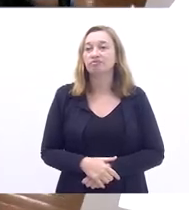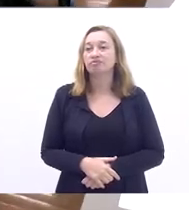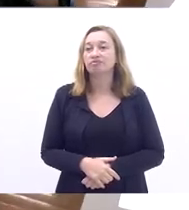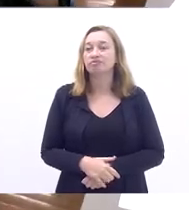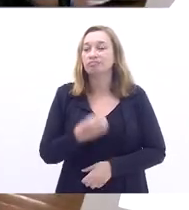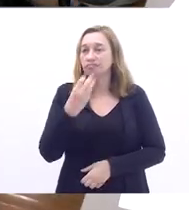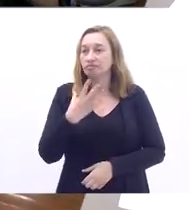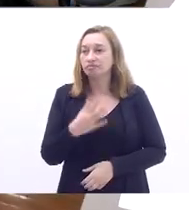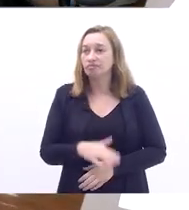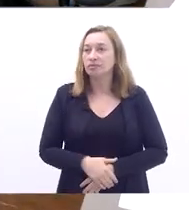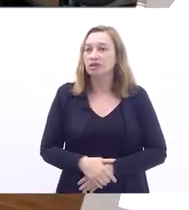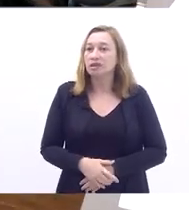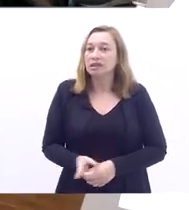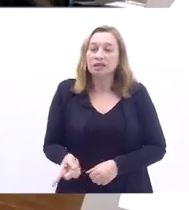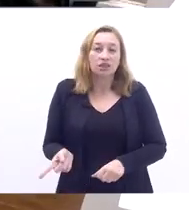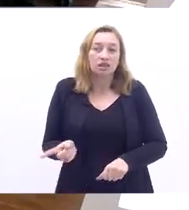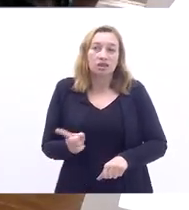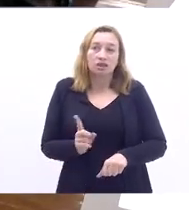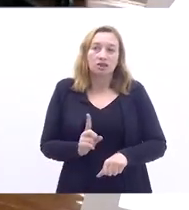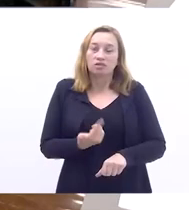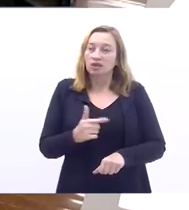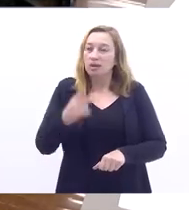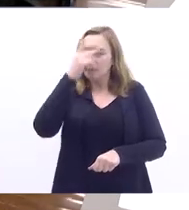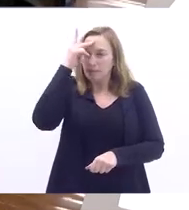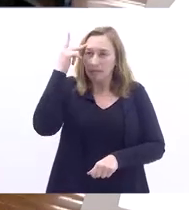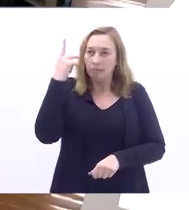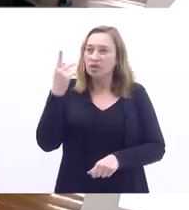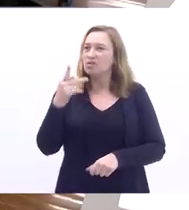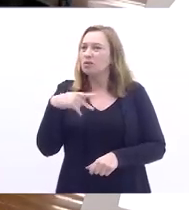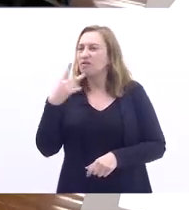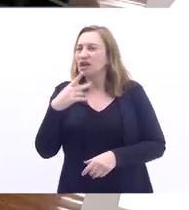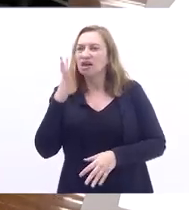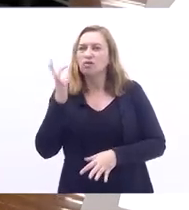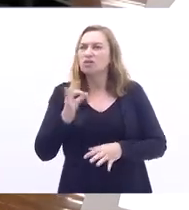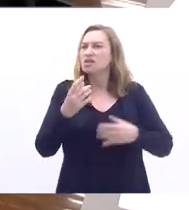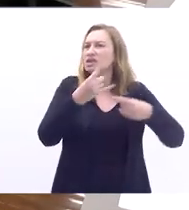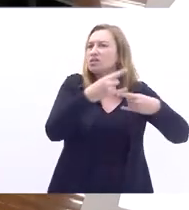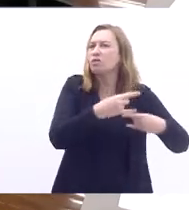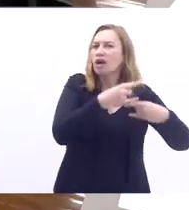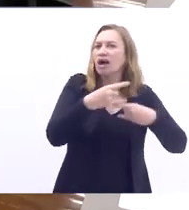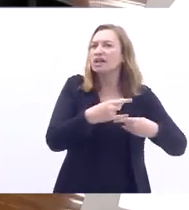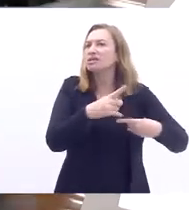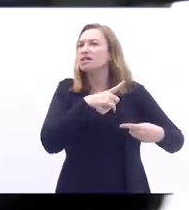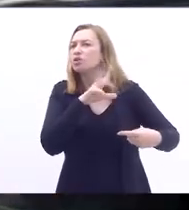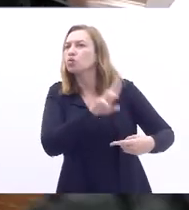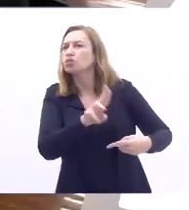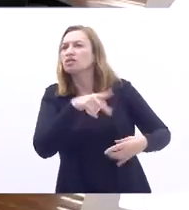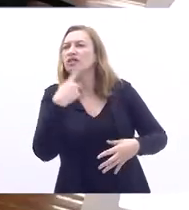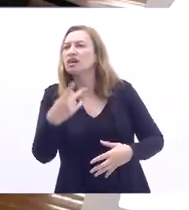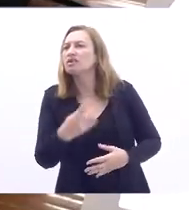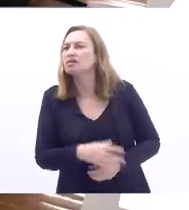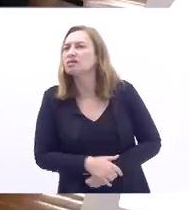é bom gente nós não temos mais inscritos System online poderá fazer uso da palavra